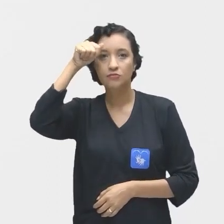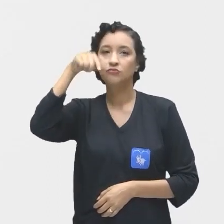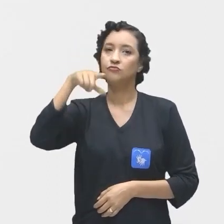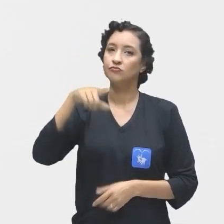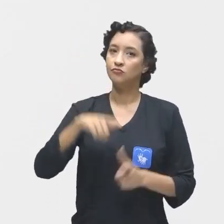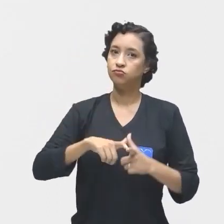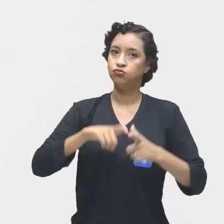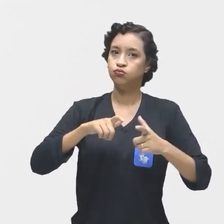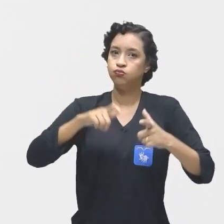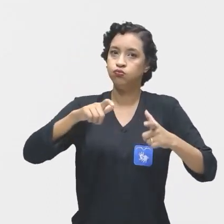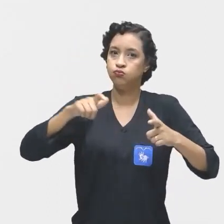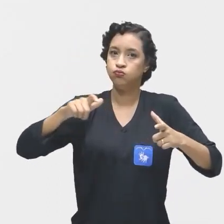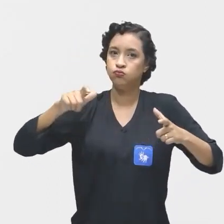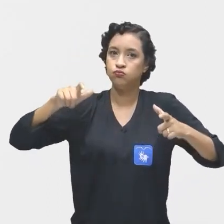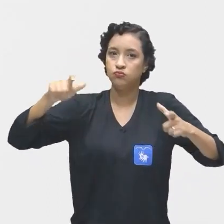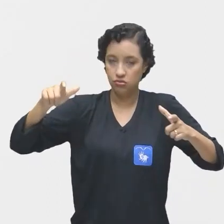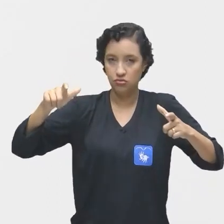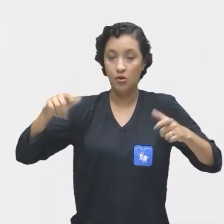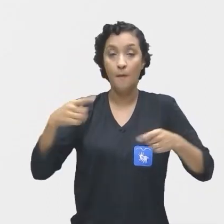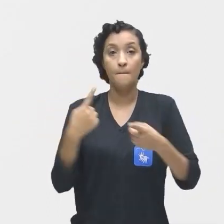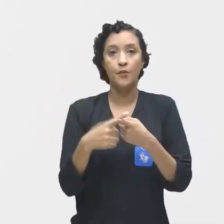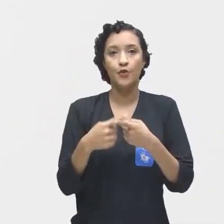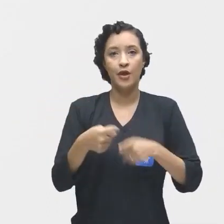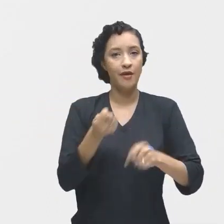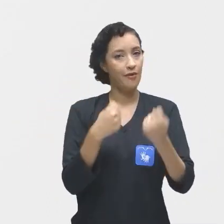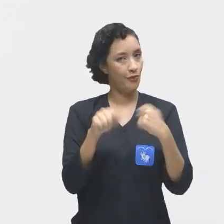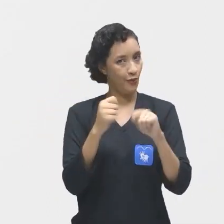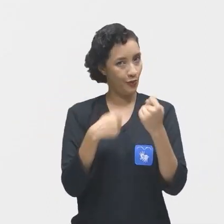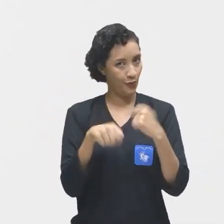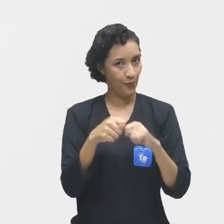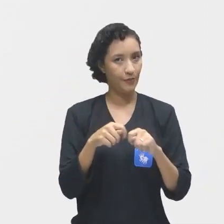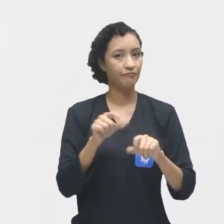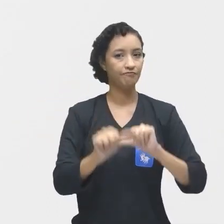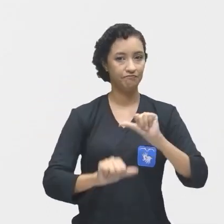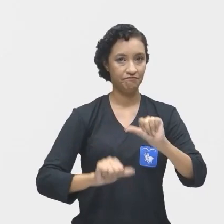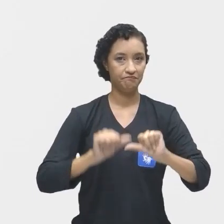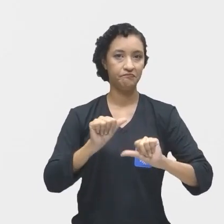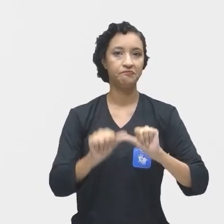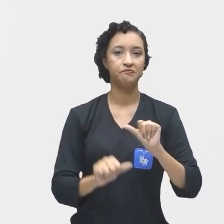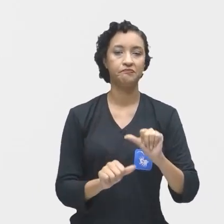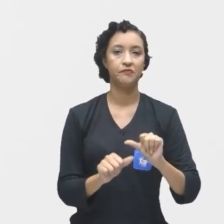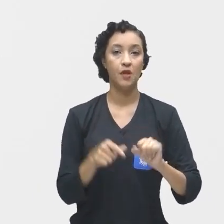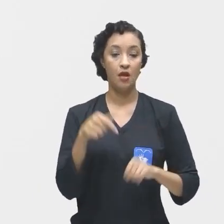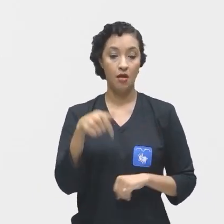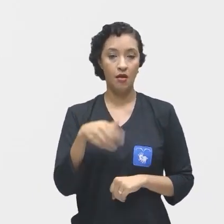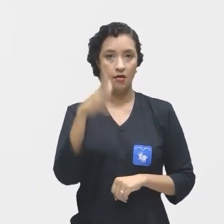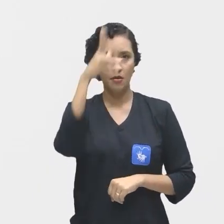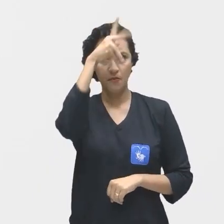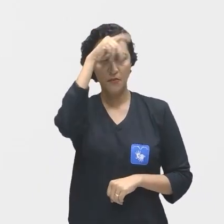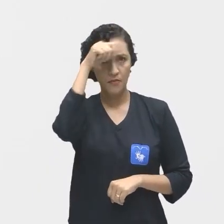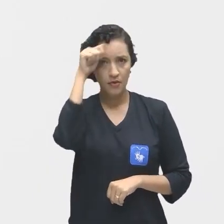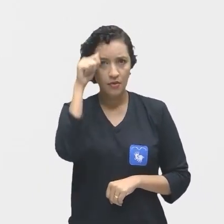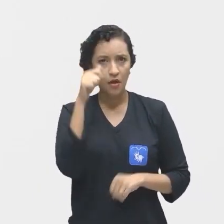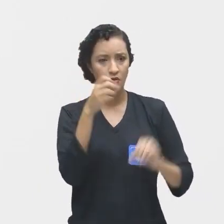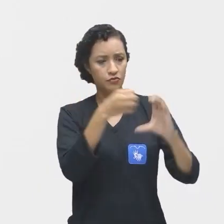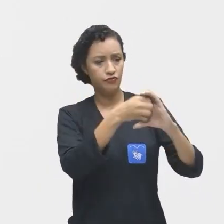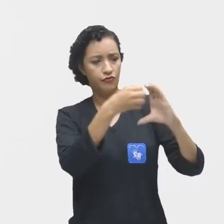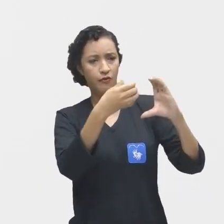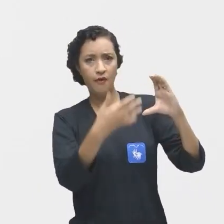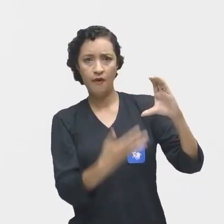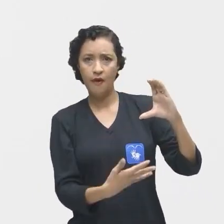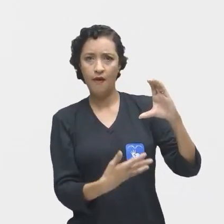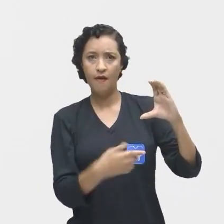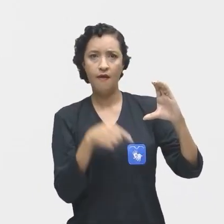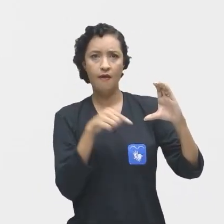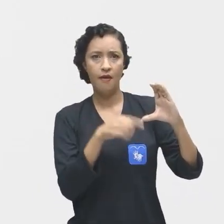uma mudança em seu perfil econômico. De uma cidade com forte caráter industrial, lembra lá